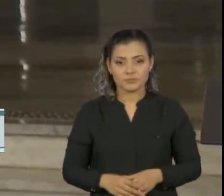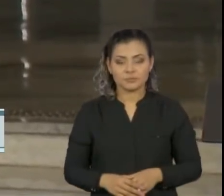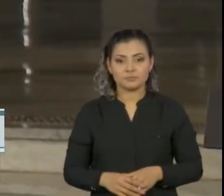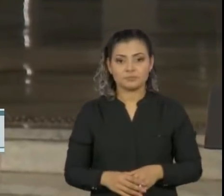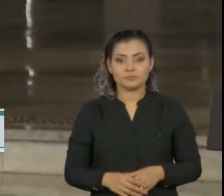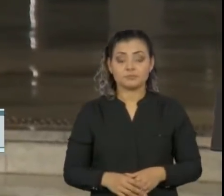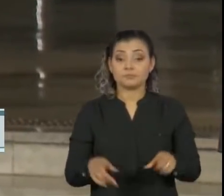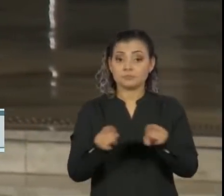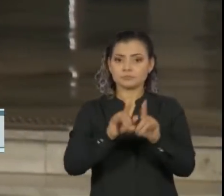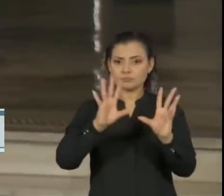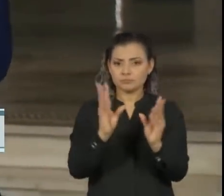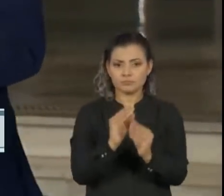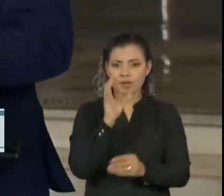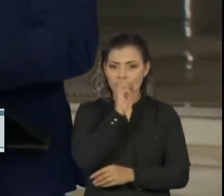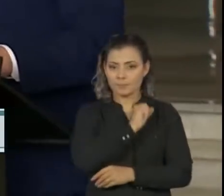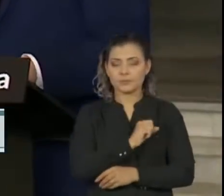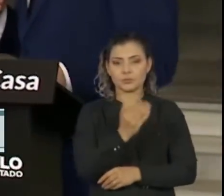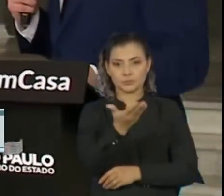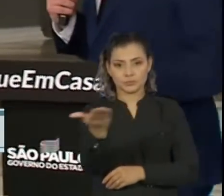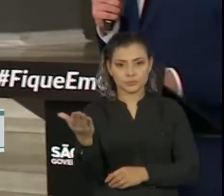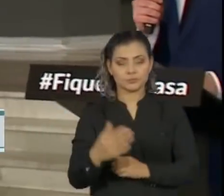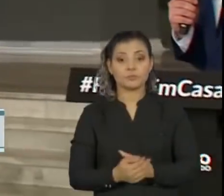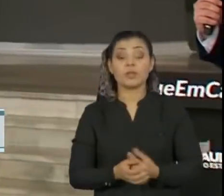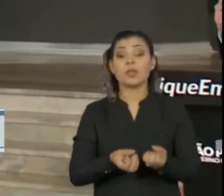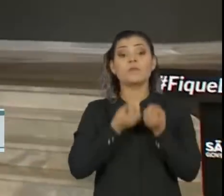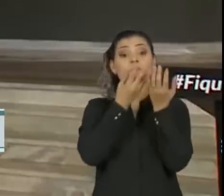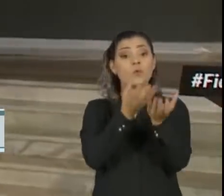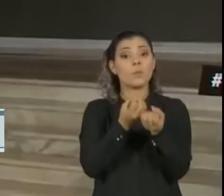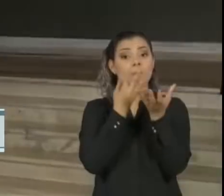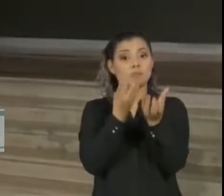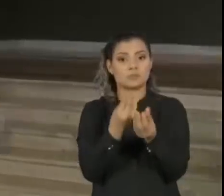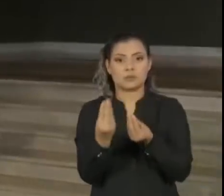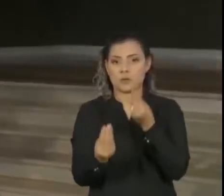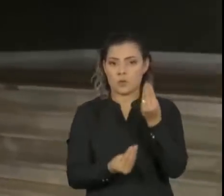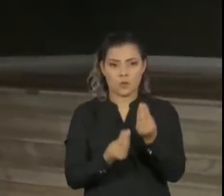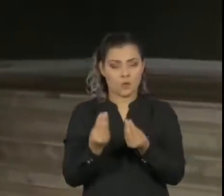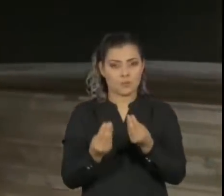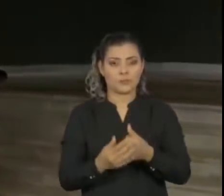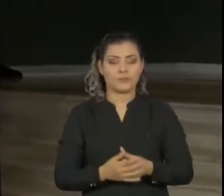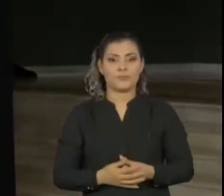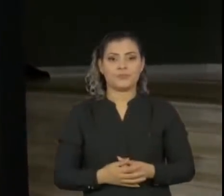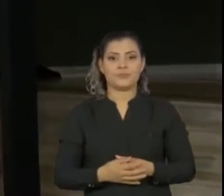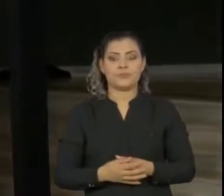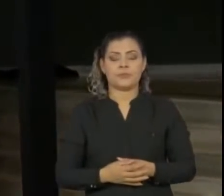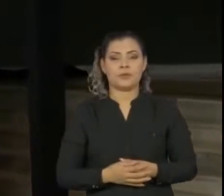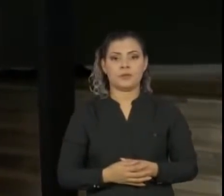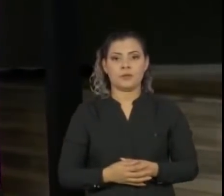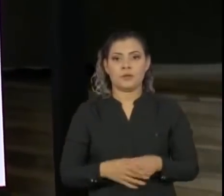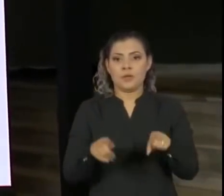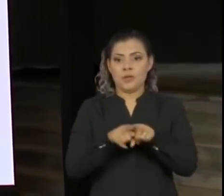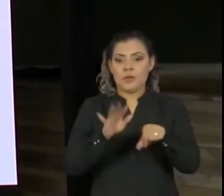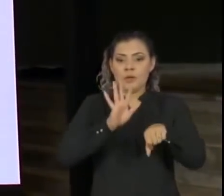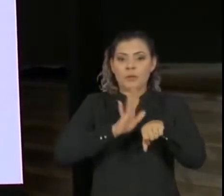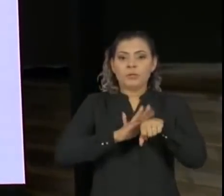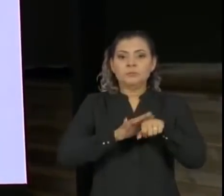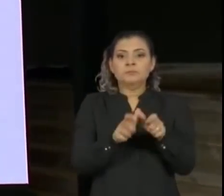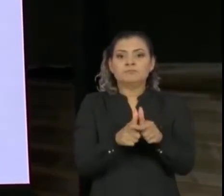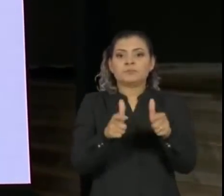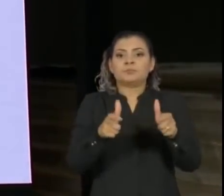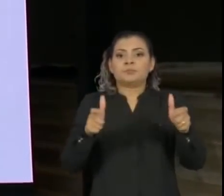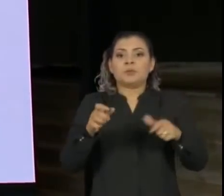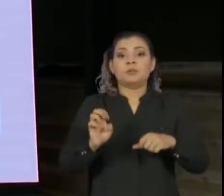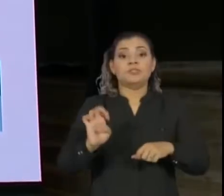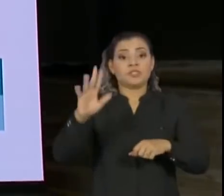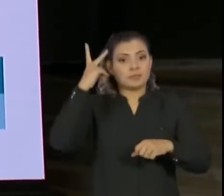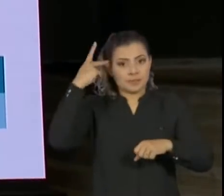vou aqui também rapidamente colocar os índices que apontam para a evolução da epidemia no interior do estado